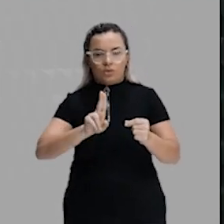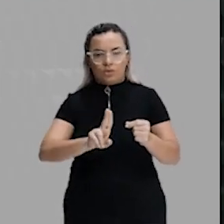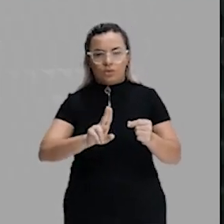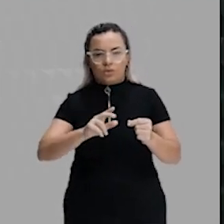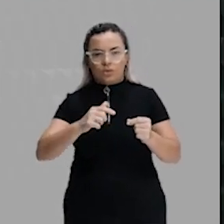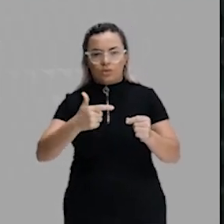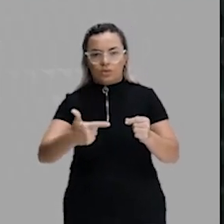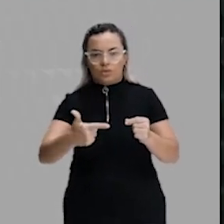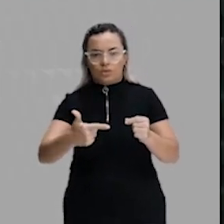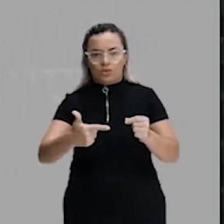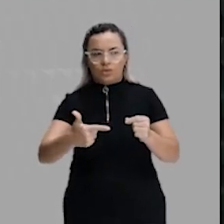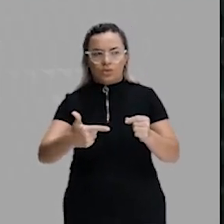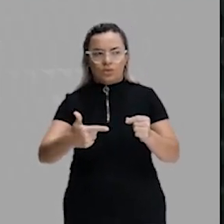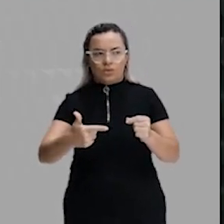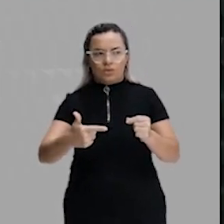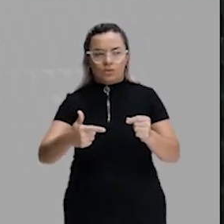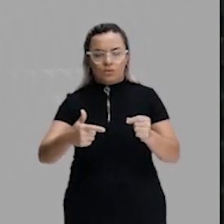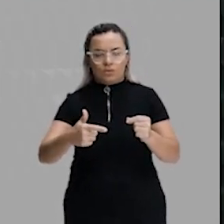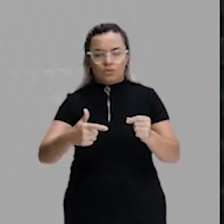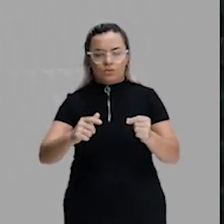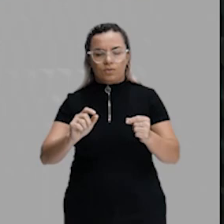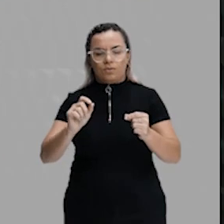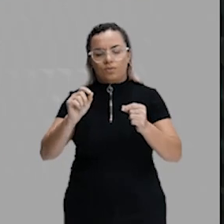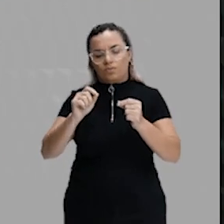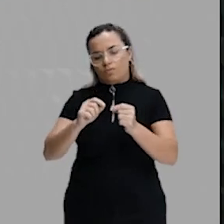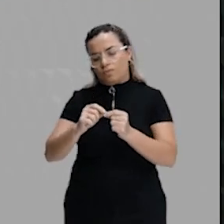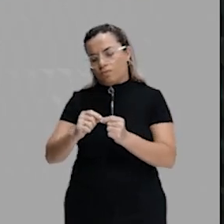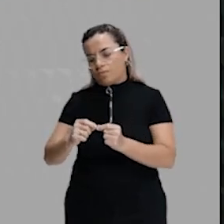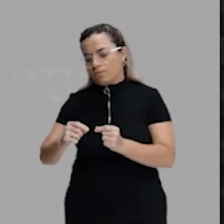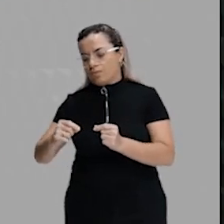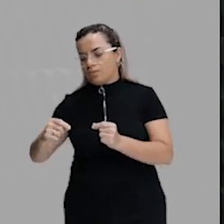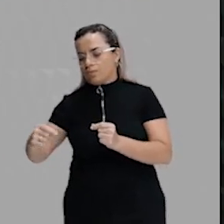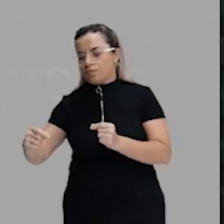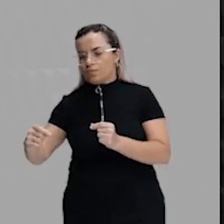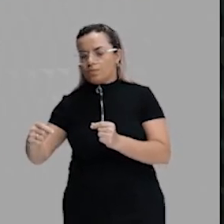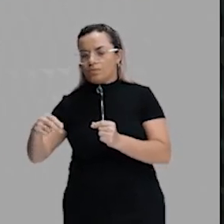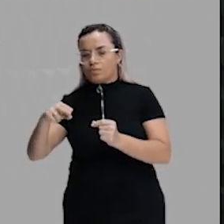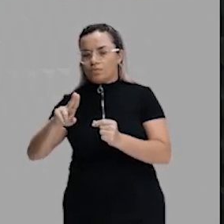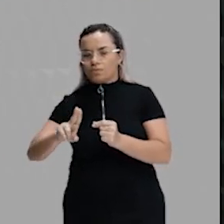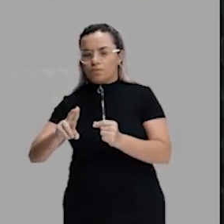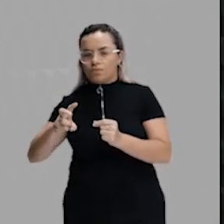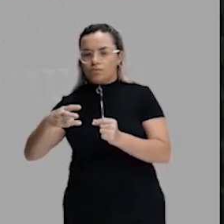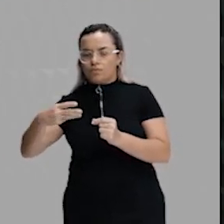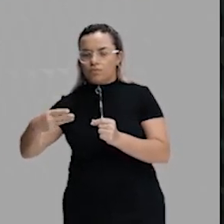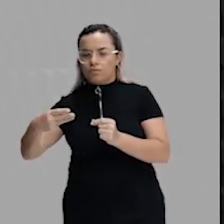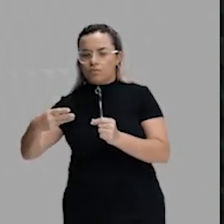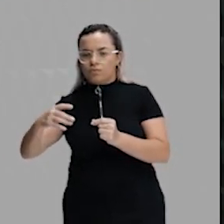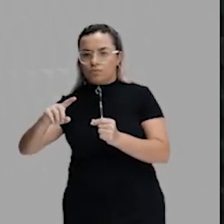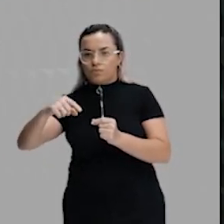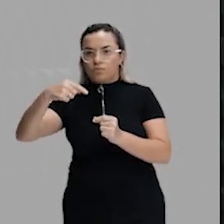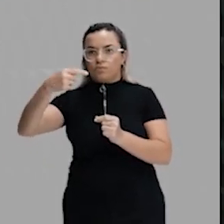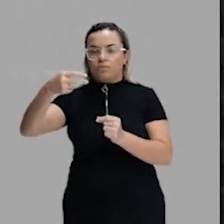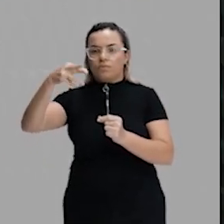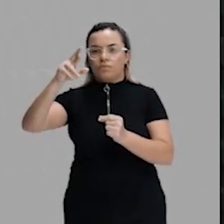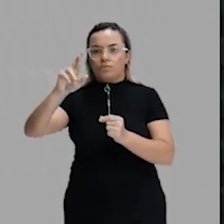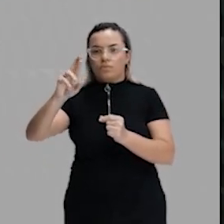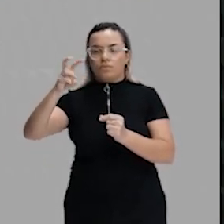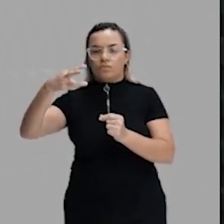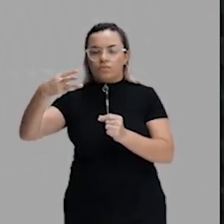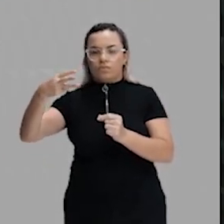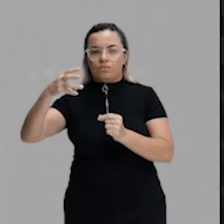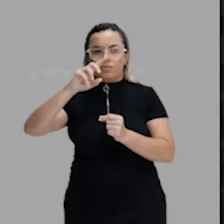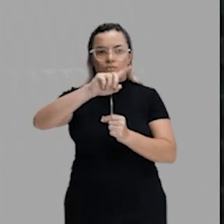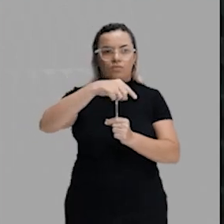DDP2 para o resistor 2 e a DDP3 para o resistor